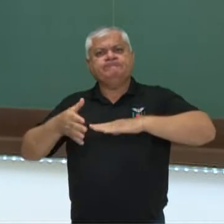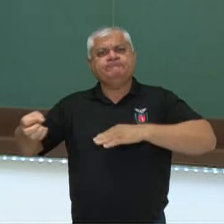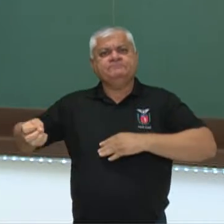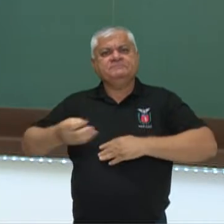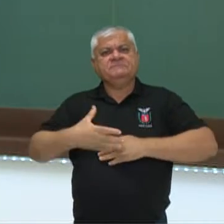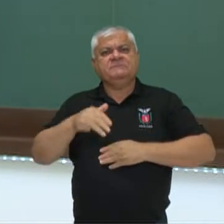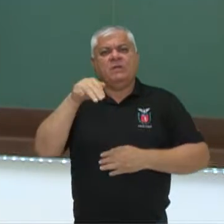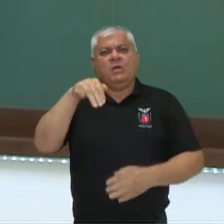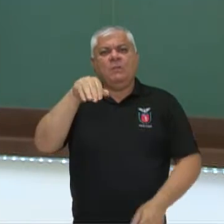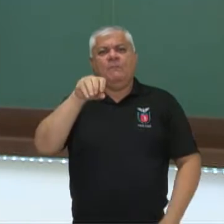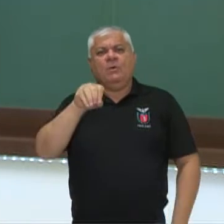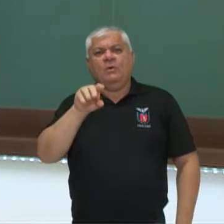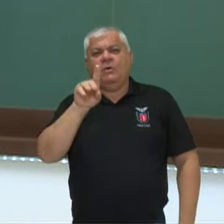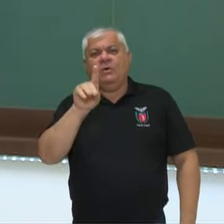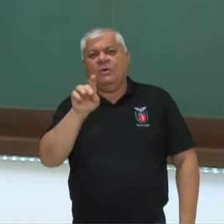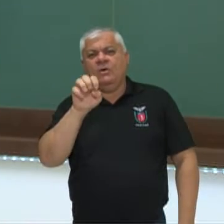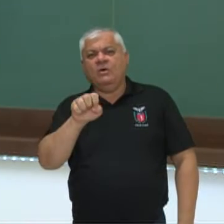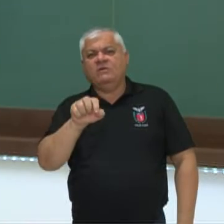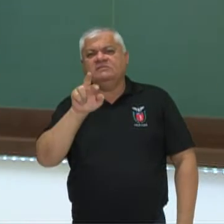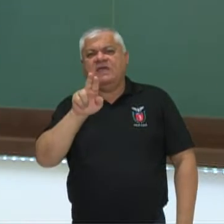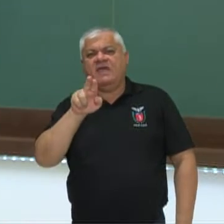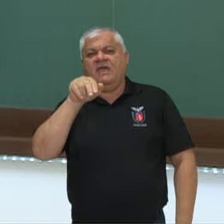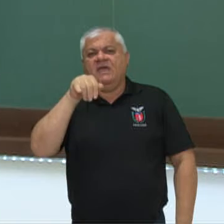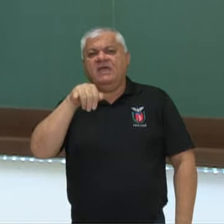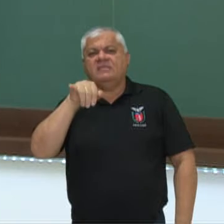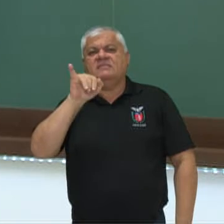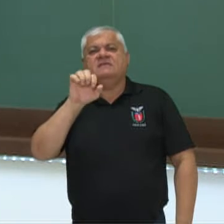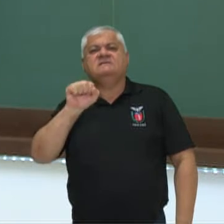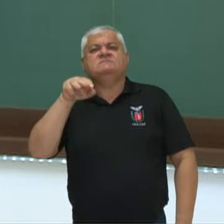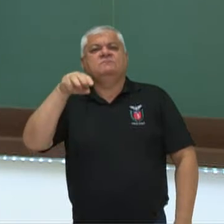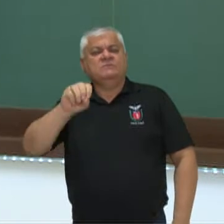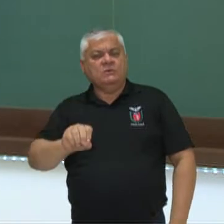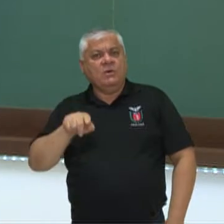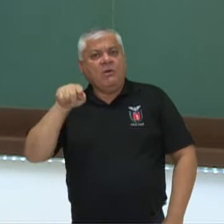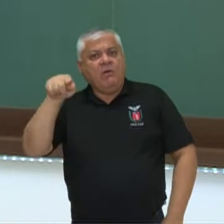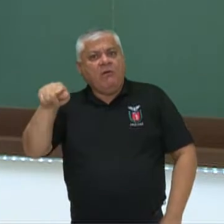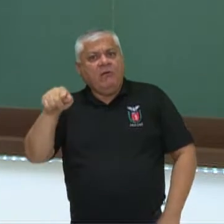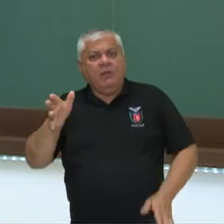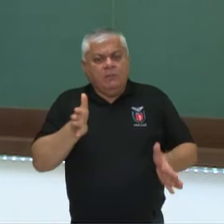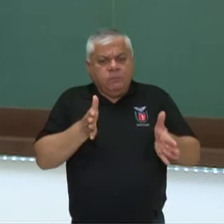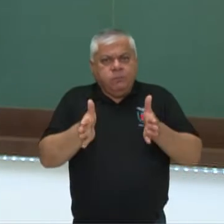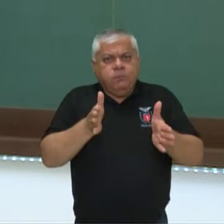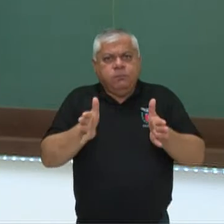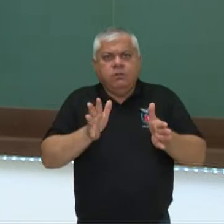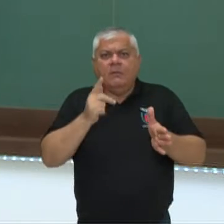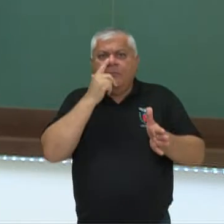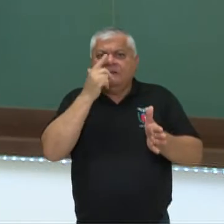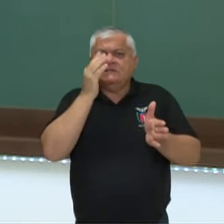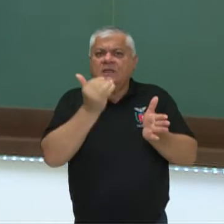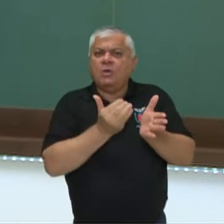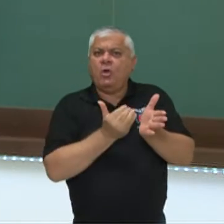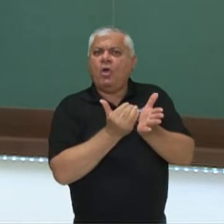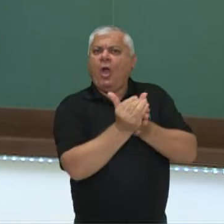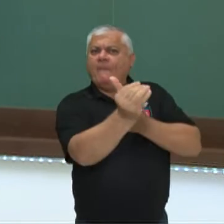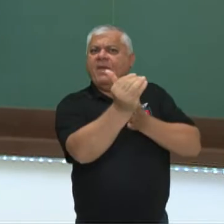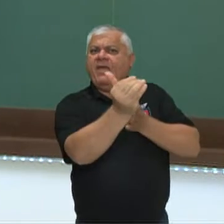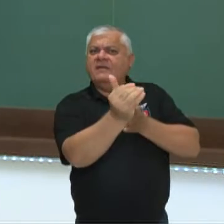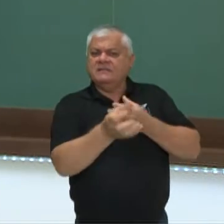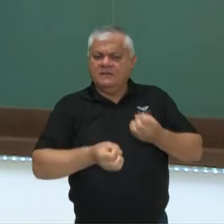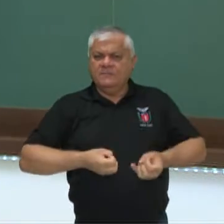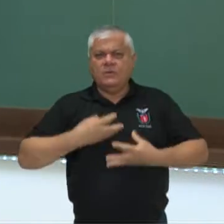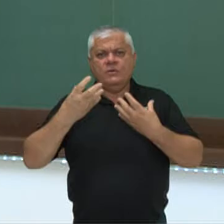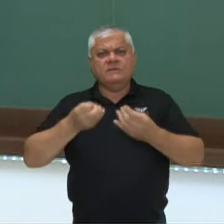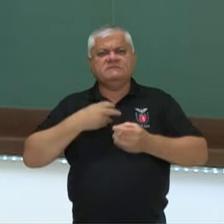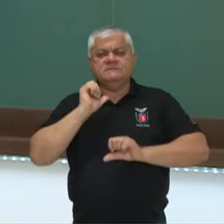livro é publicado ali na primeira década do século XX e de fato ele está antecipando o que a poesia dos anos